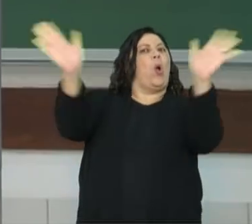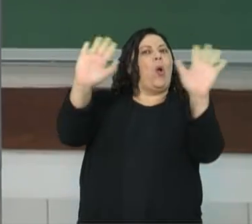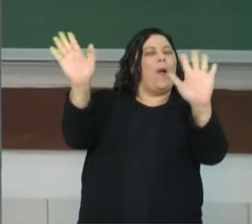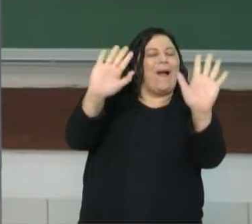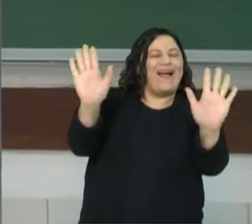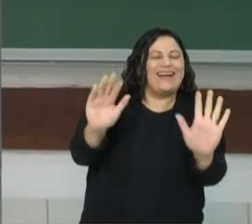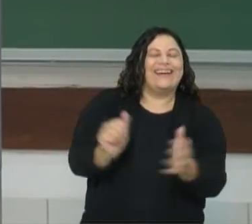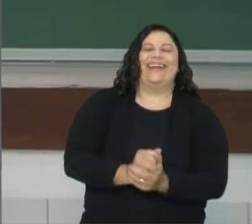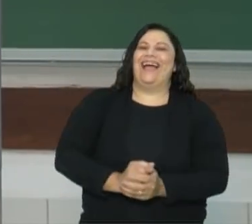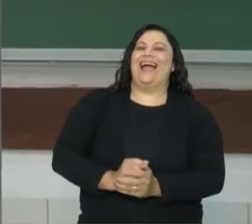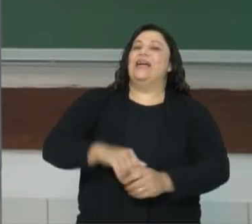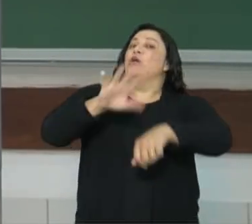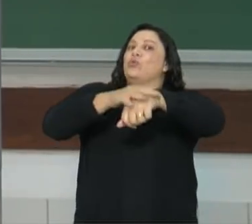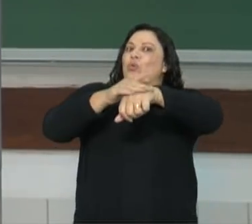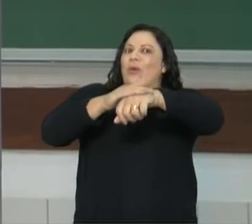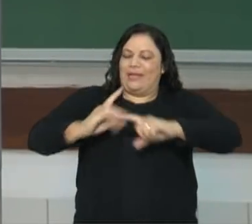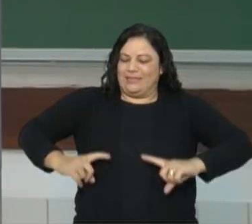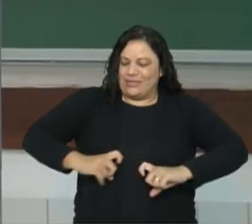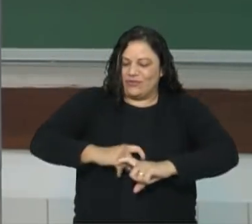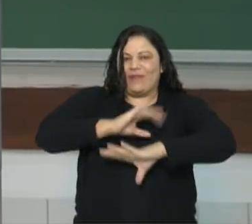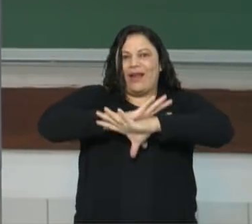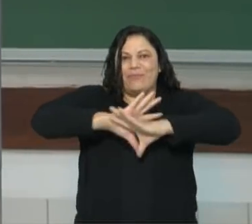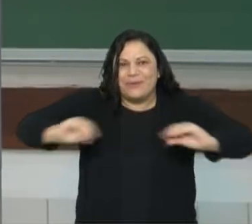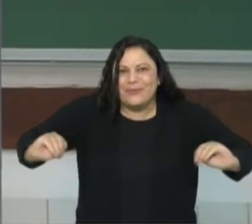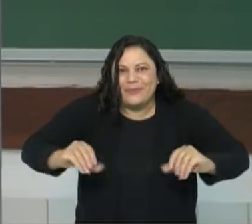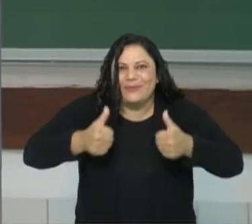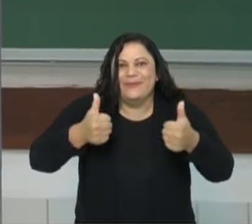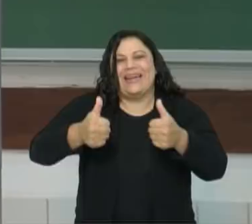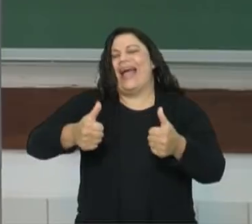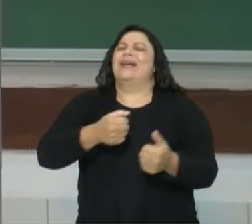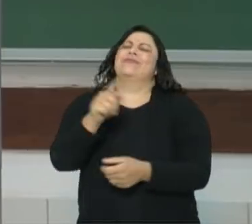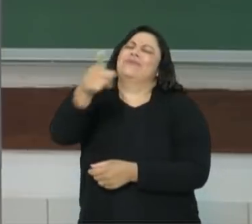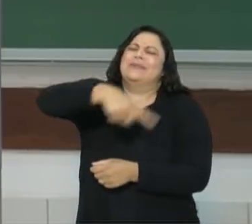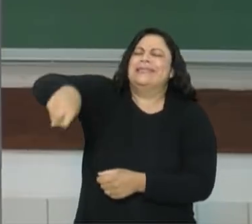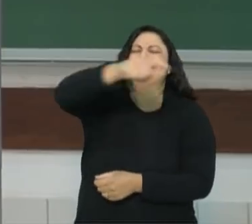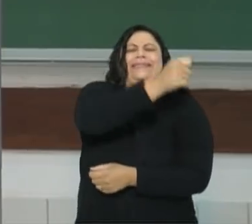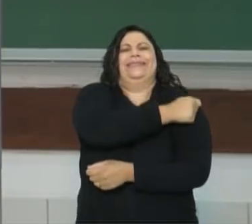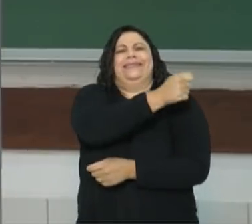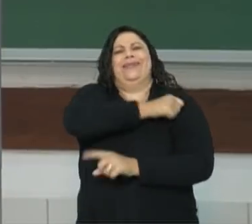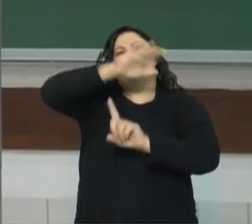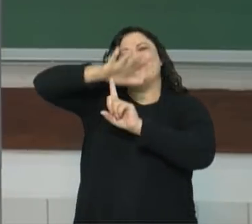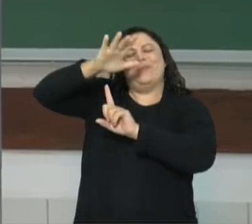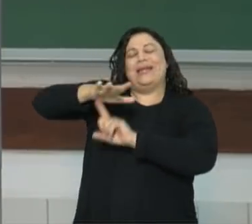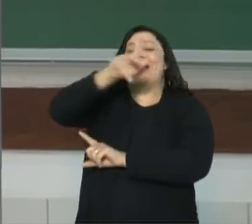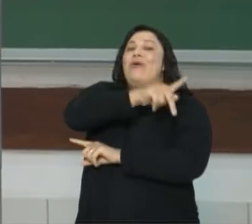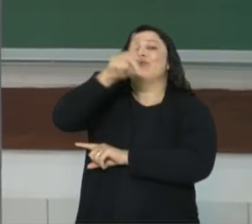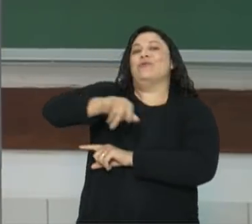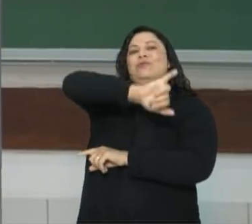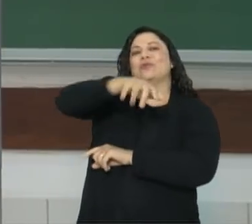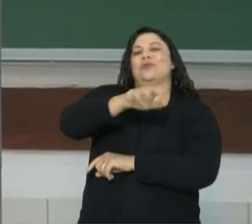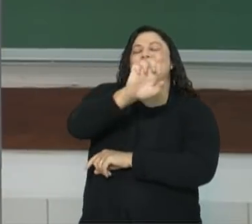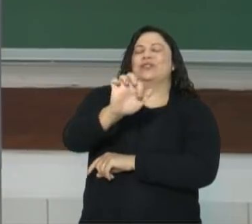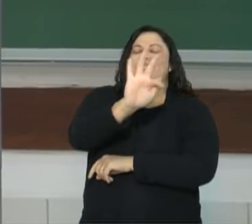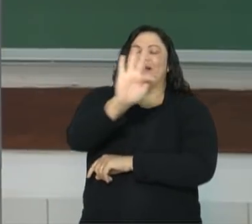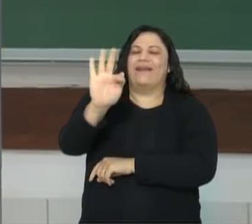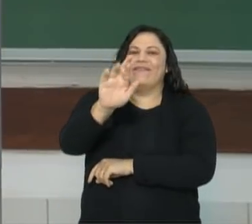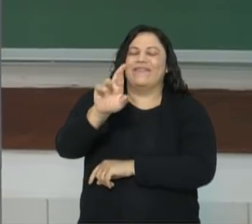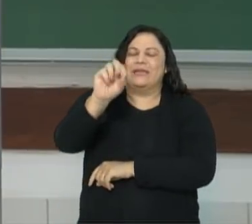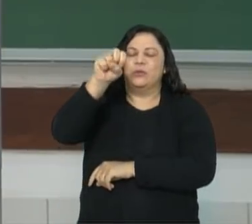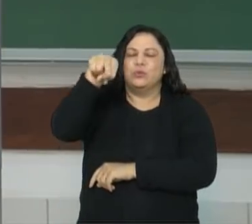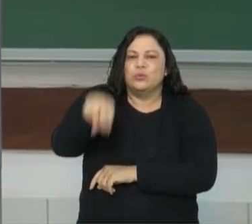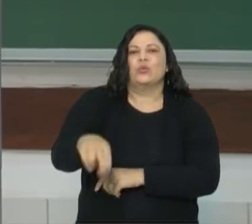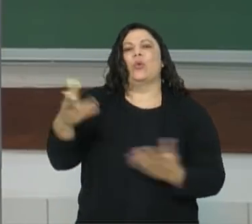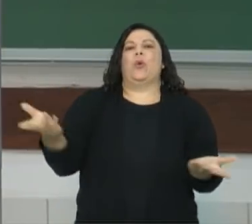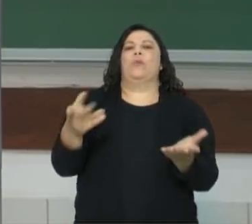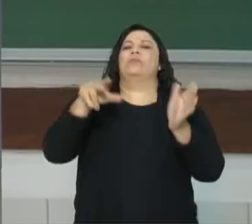Olá, desverminados alunos do Paraná, tudo bem com vocês? Aqui eu, professor Jefferson, Biologia, interpretando